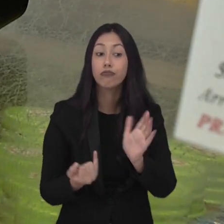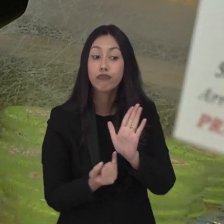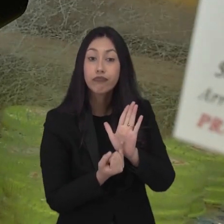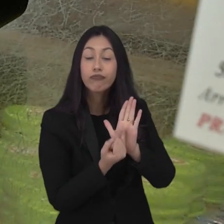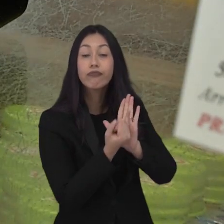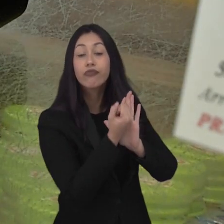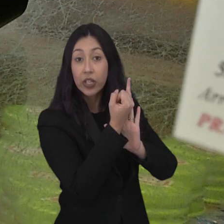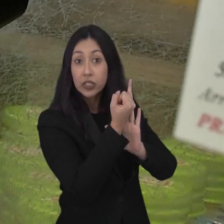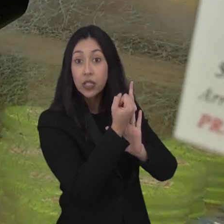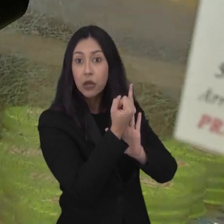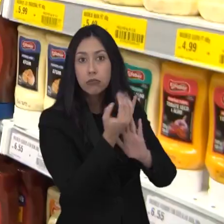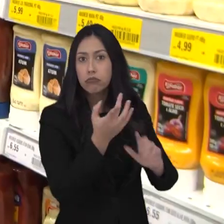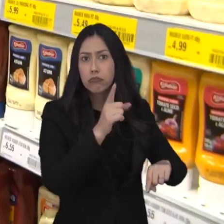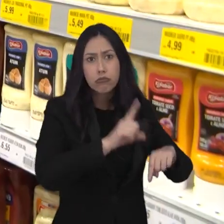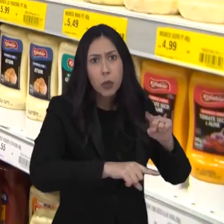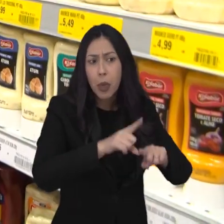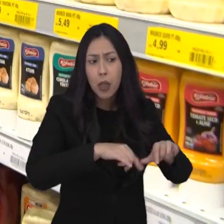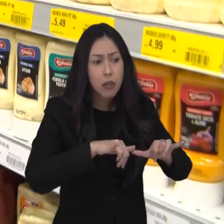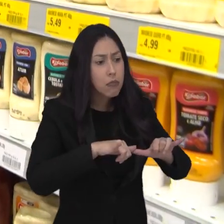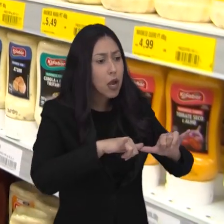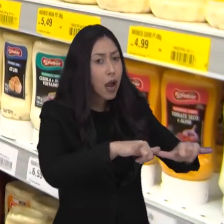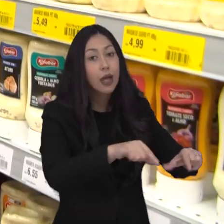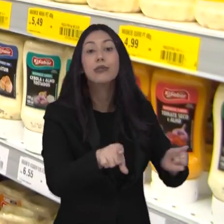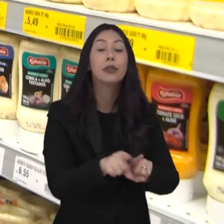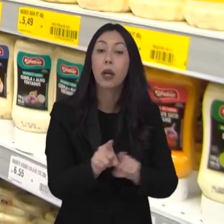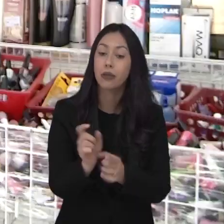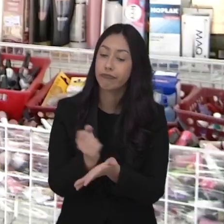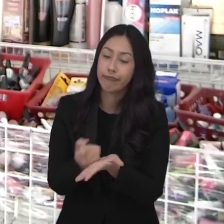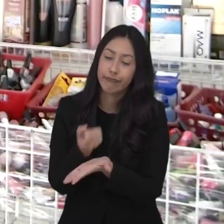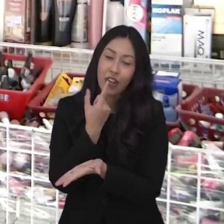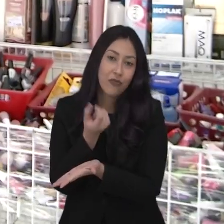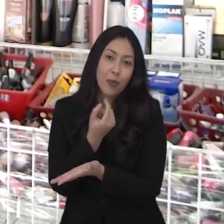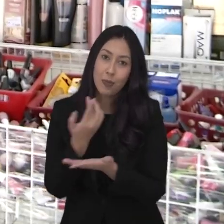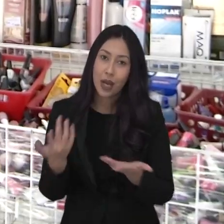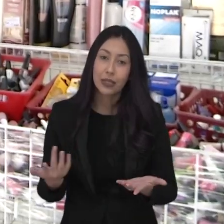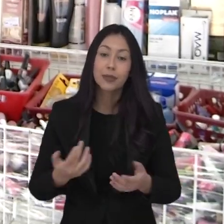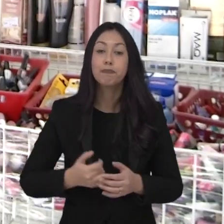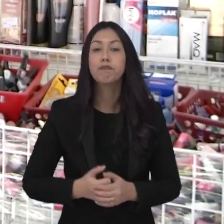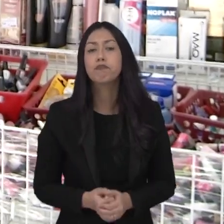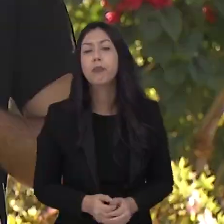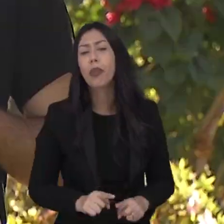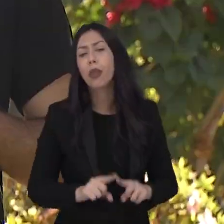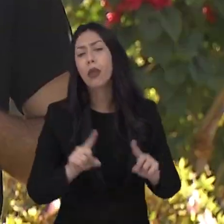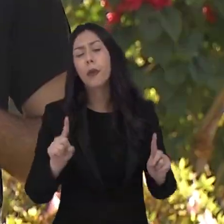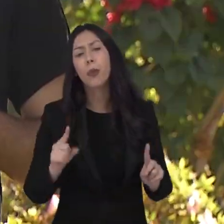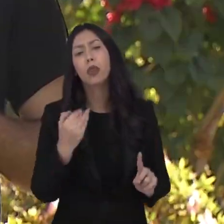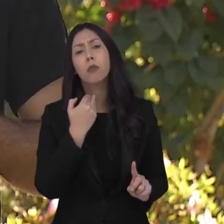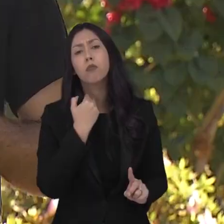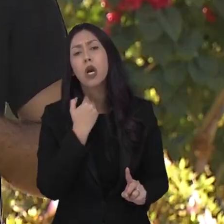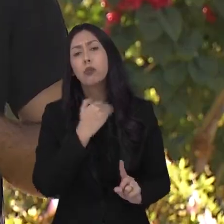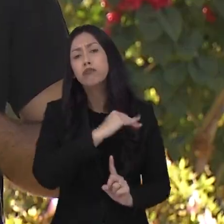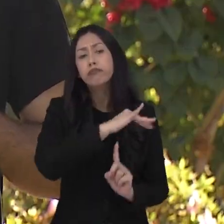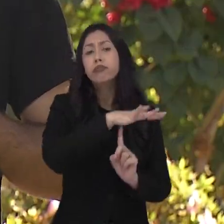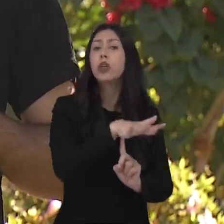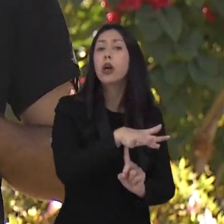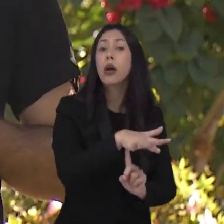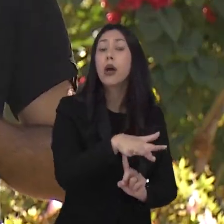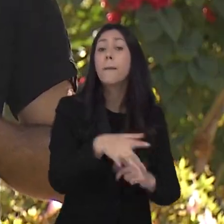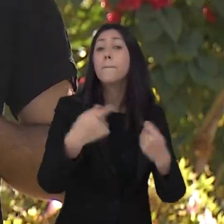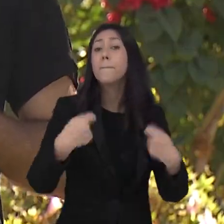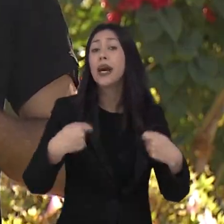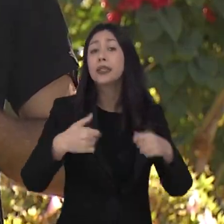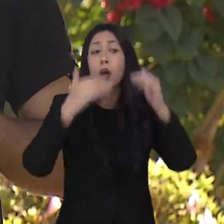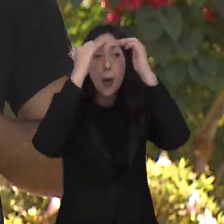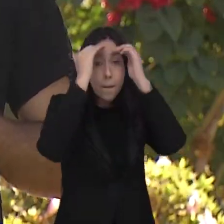o preço da inflação, nos produtos do mercado e da farmácia, por exemplo. Mas o Banco Central, para